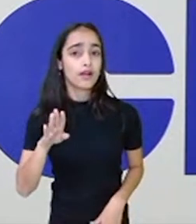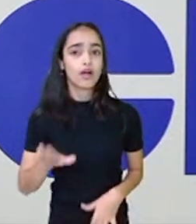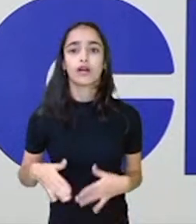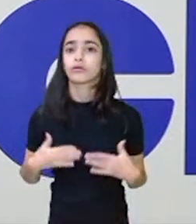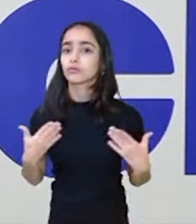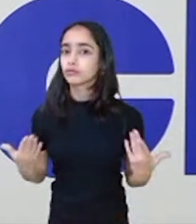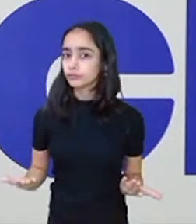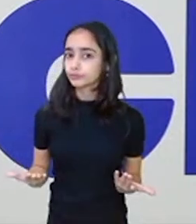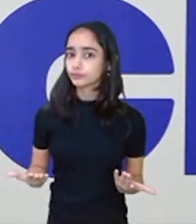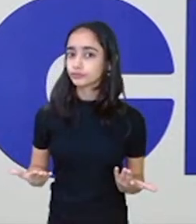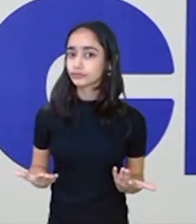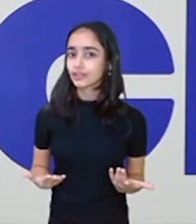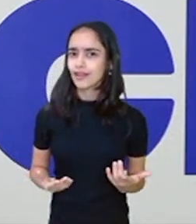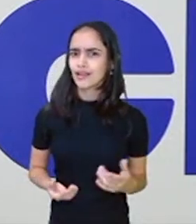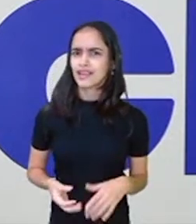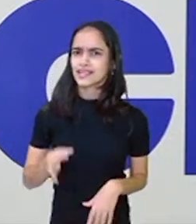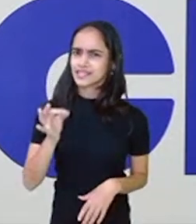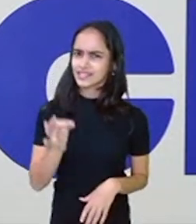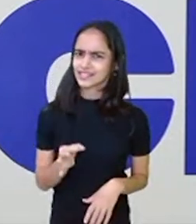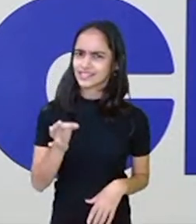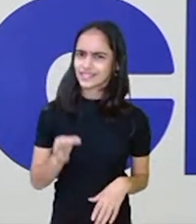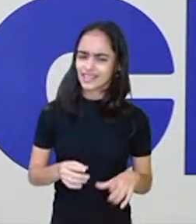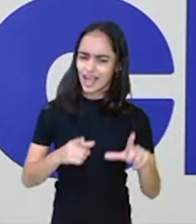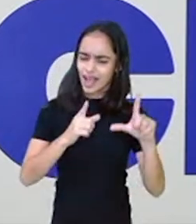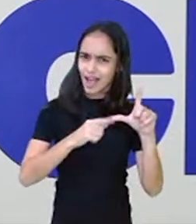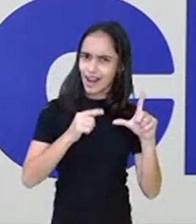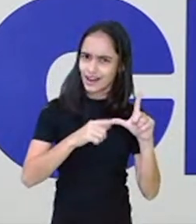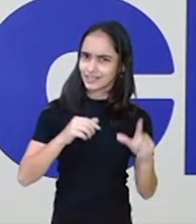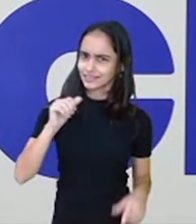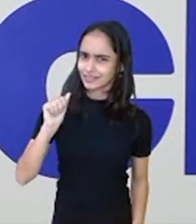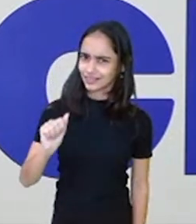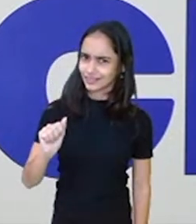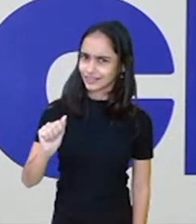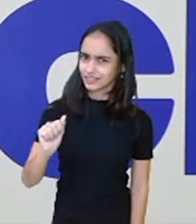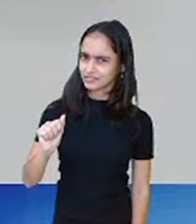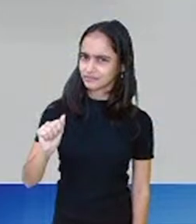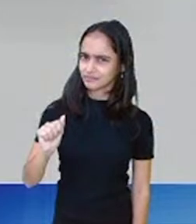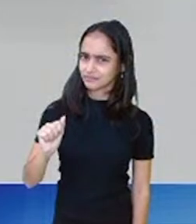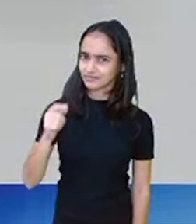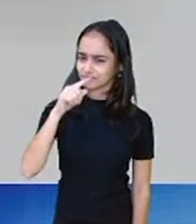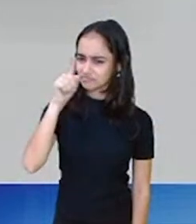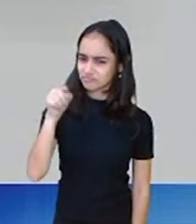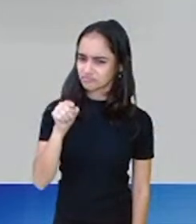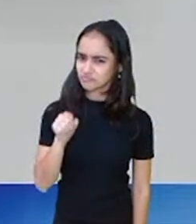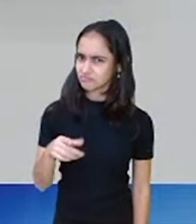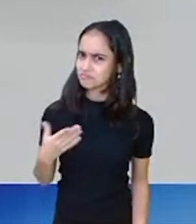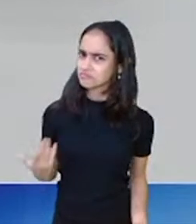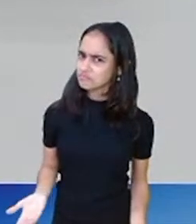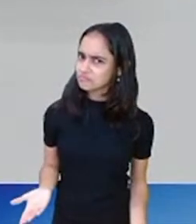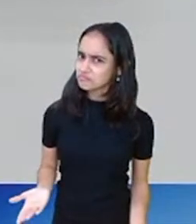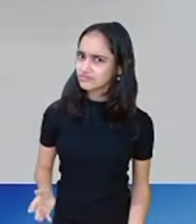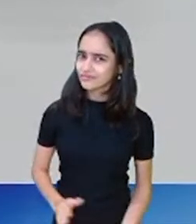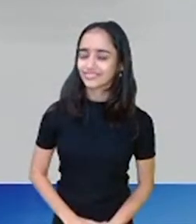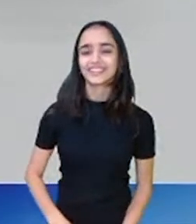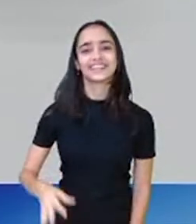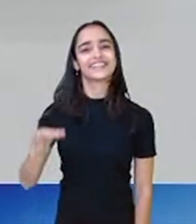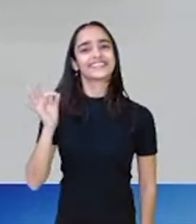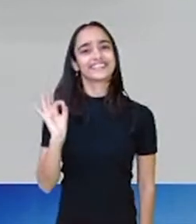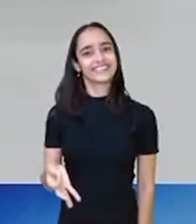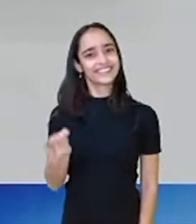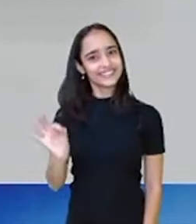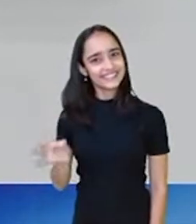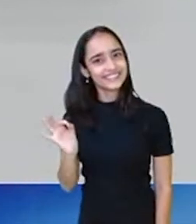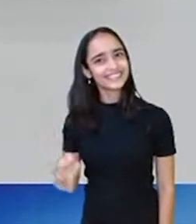será que está certo a letra A, enquanto ela está pensando aí a letra B? Isso mesmo, Ana,